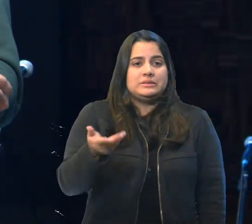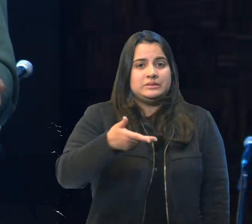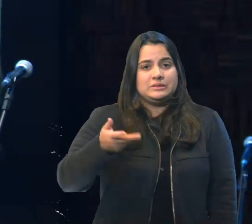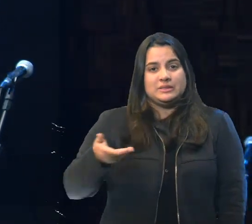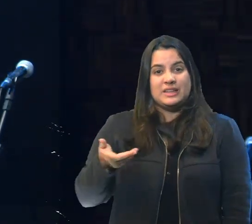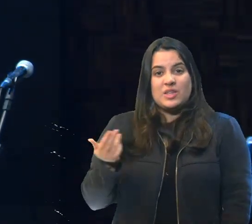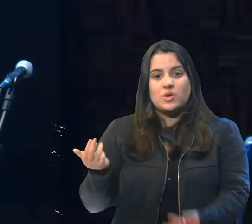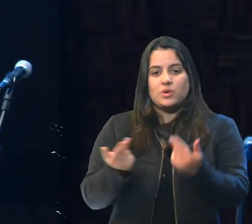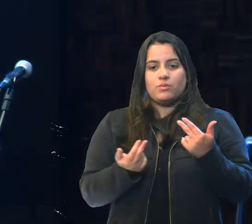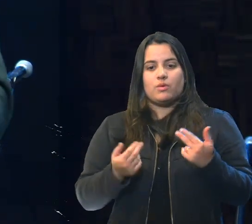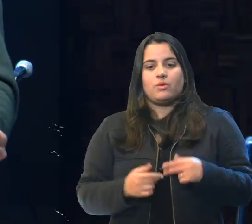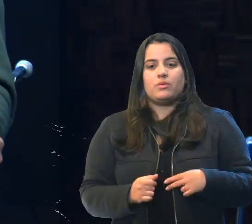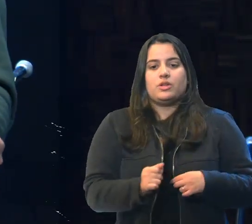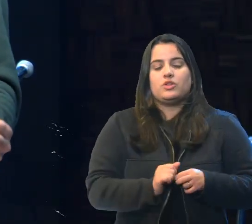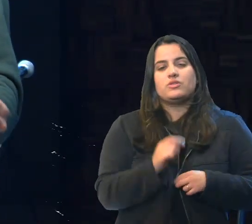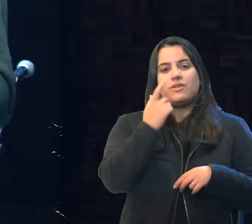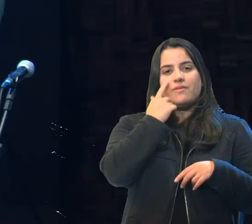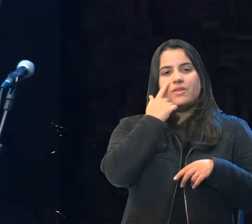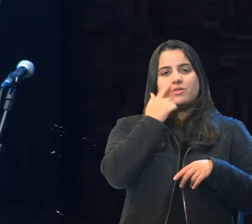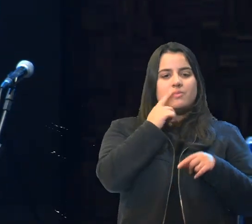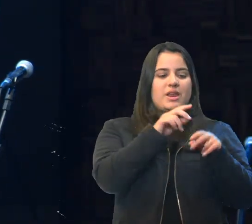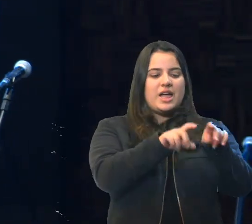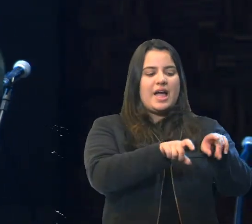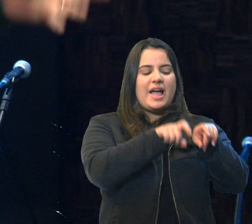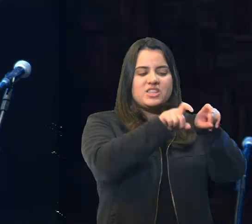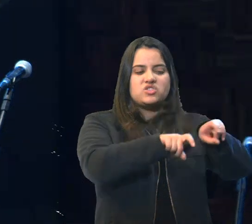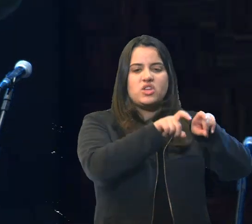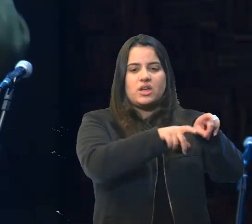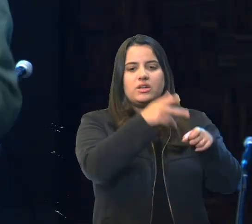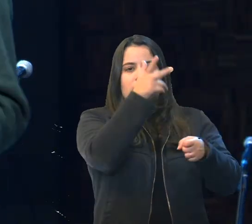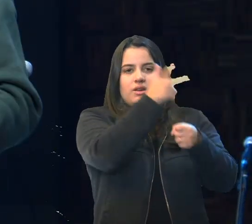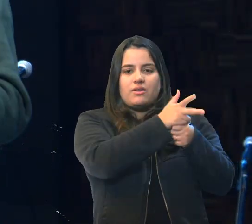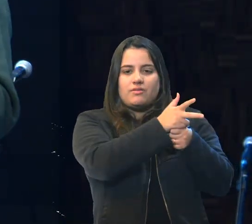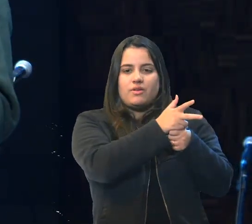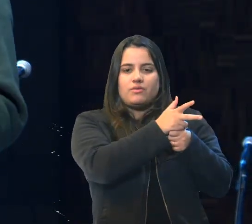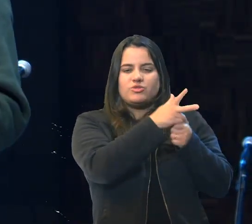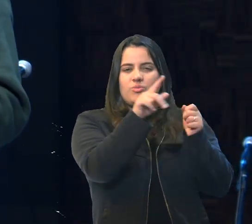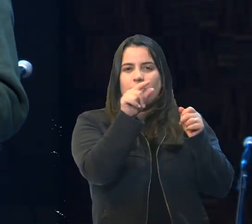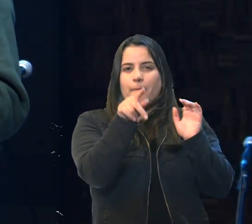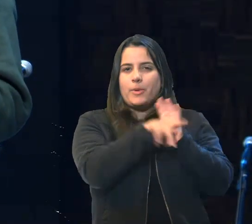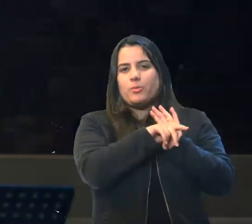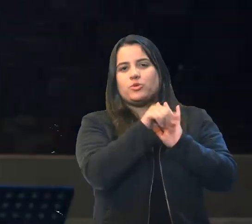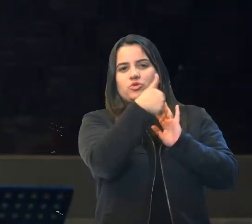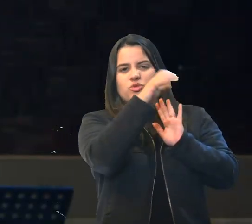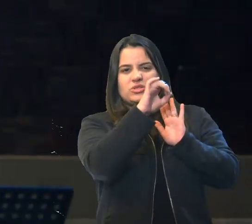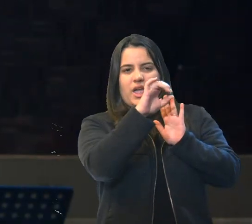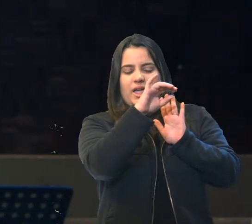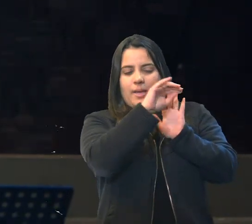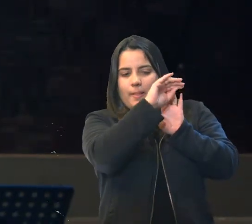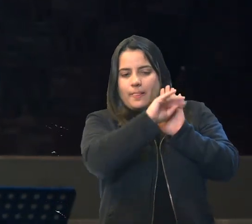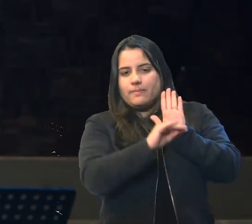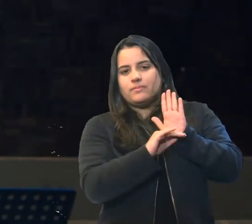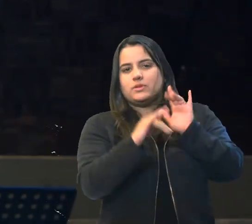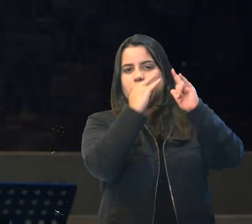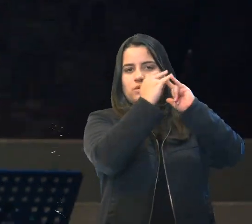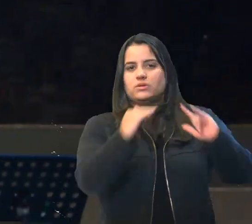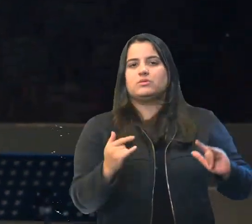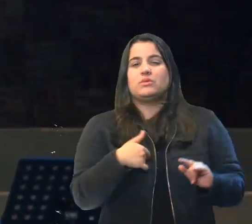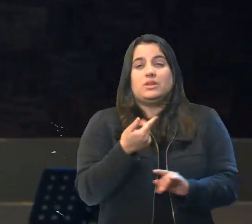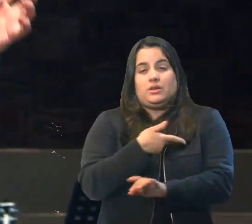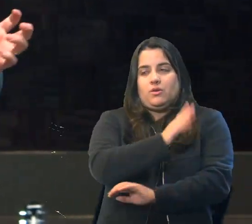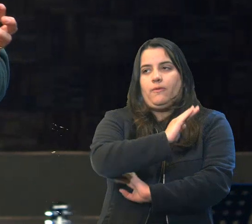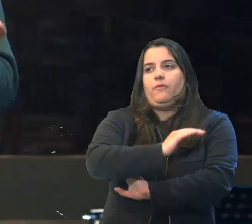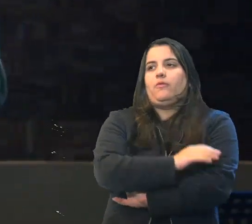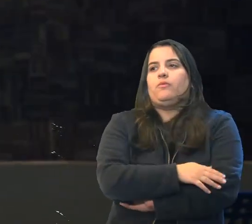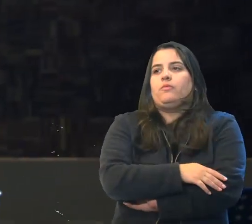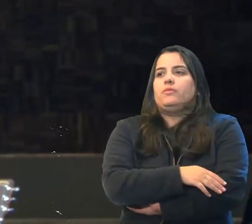E a gente estava indo para a chácara do retiro, gravar o vídeo dos 10 mandamentos do retiro. E eu estava